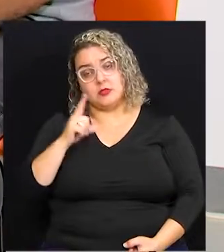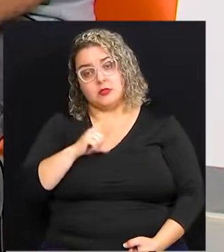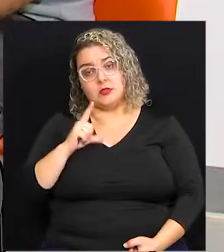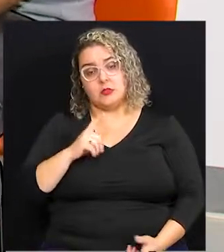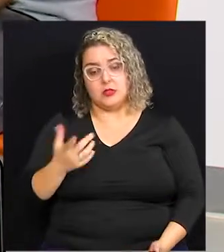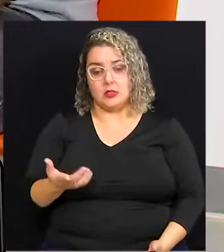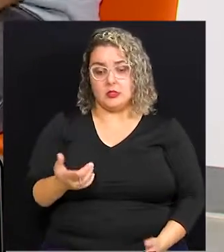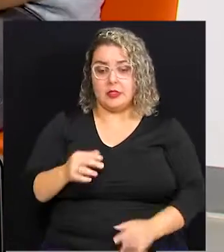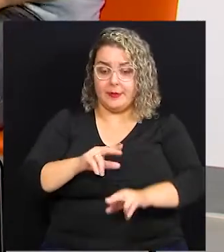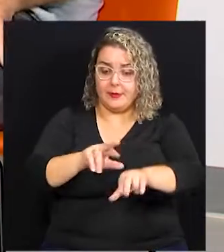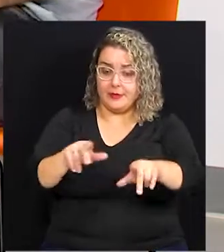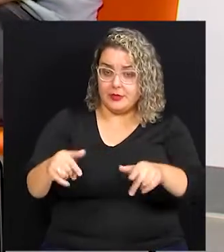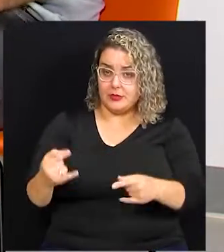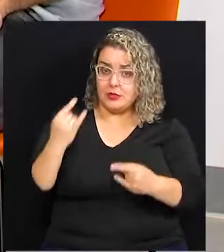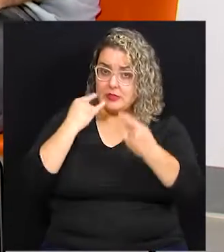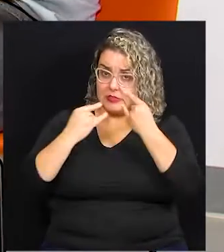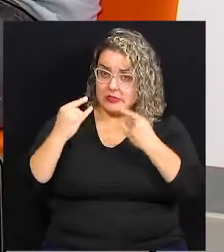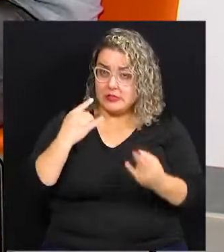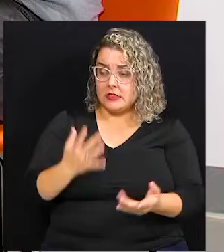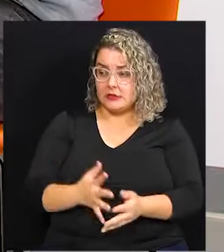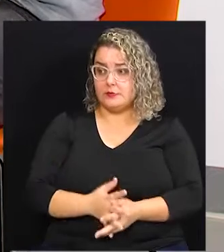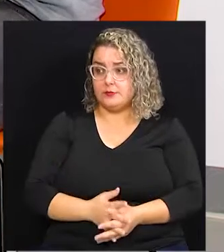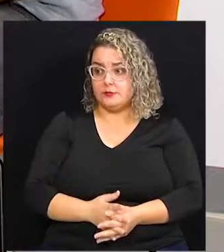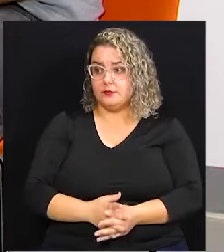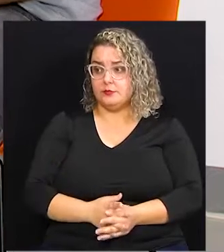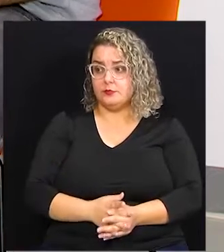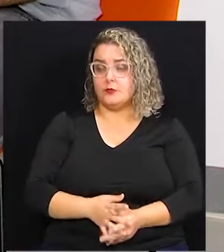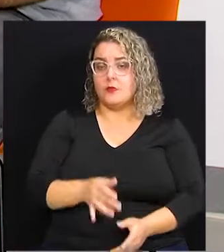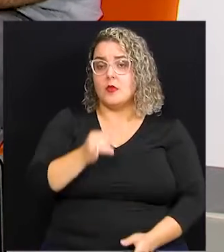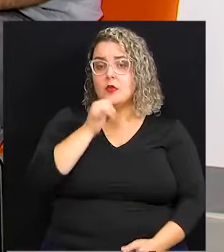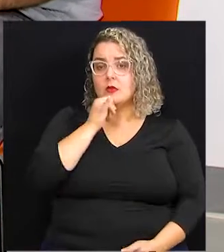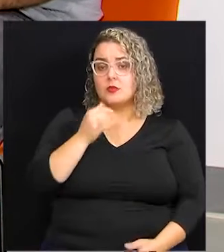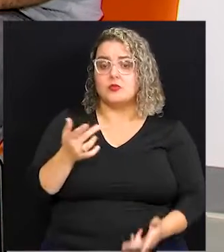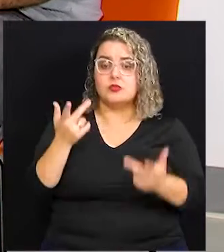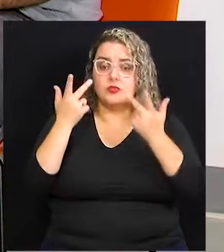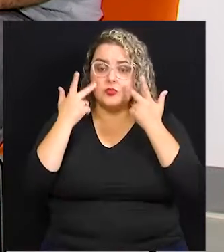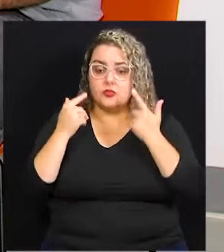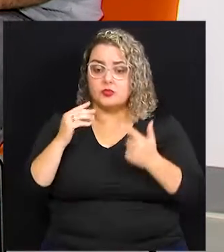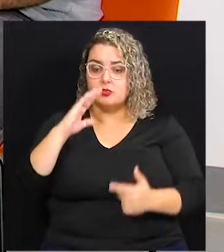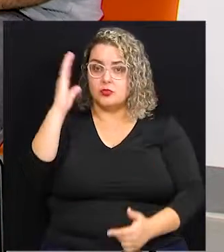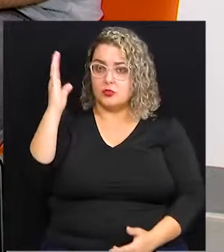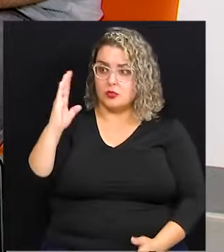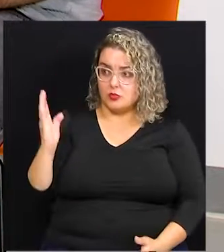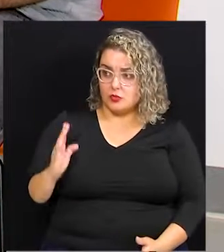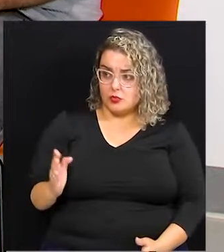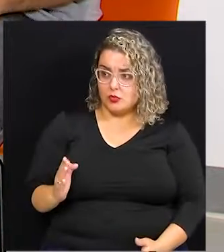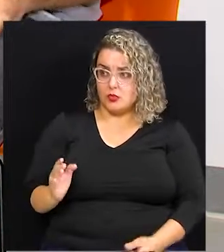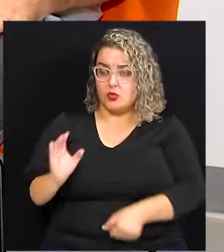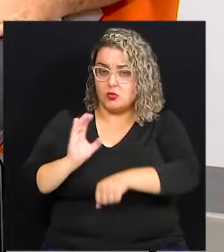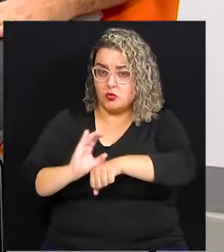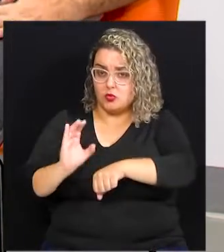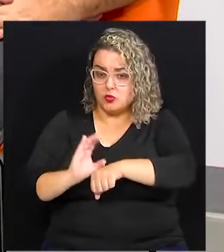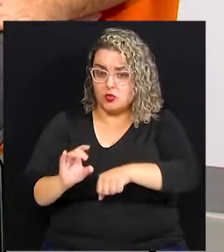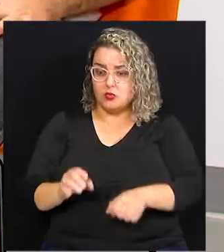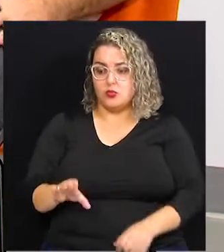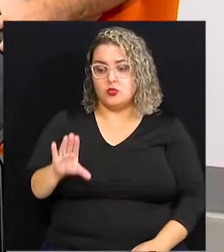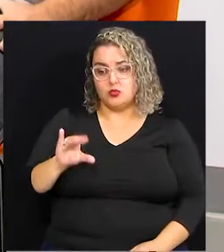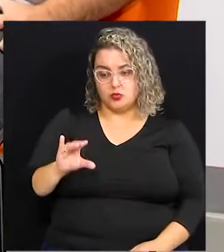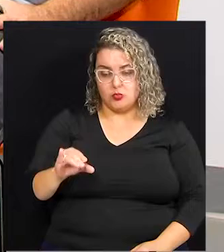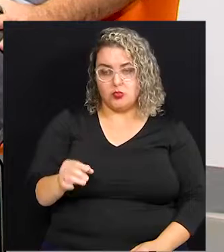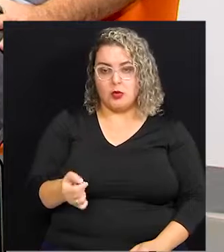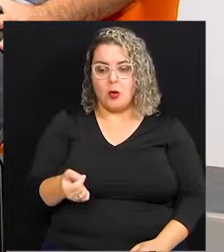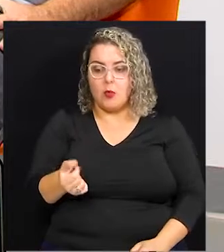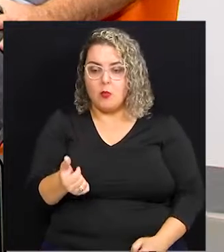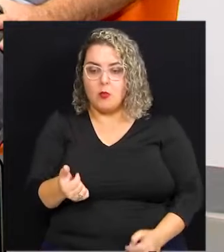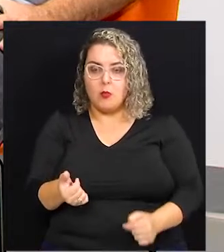deva ter muita gente interessada, né? Por exemplo, normalmente no Brasil, os cursos de ciência